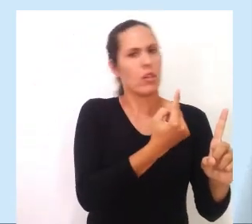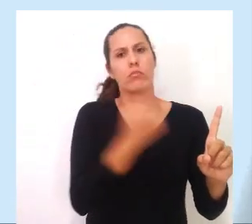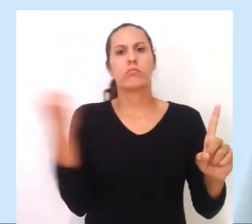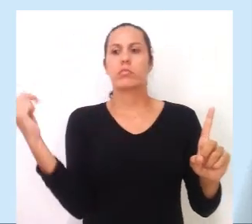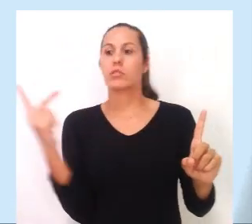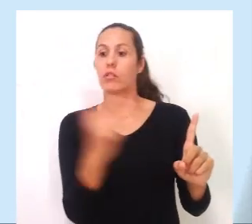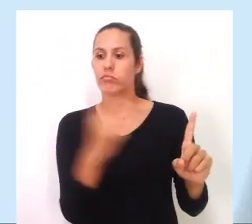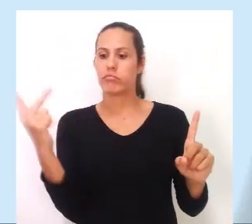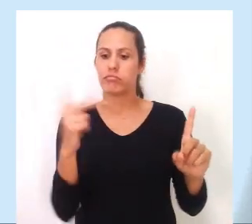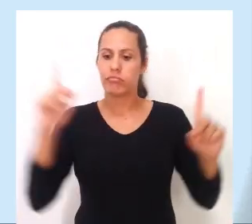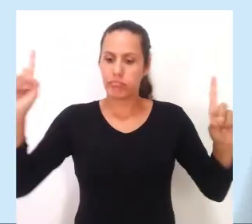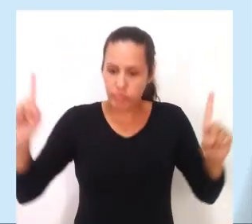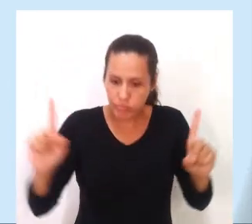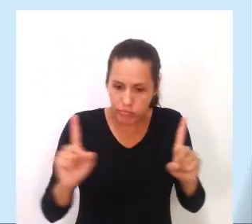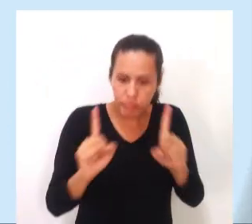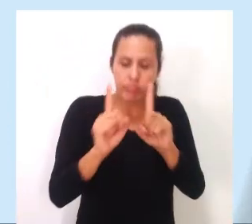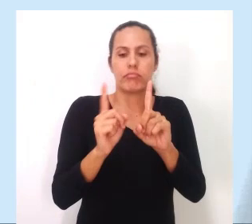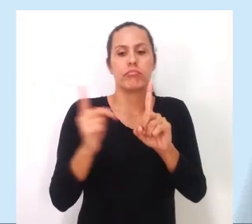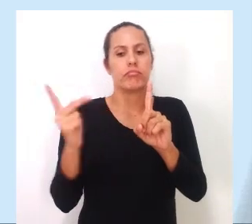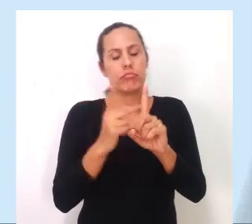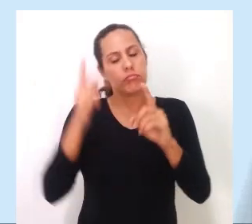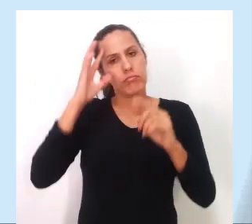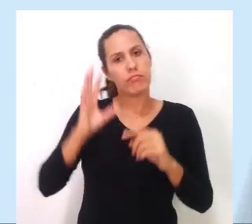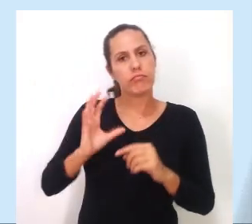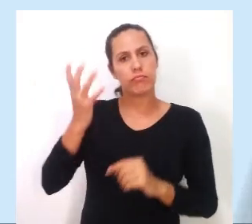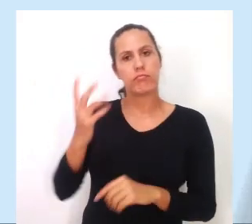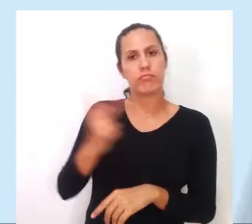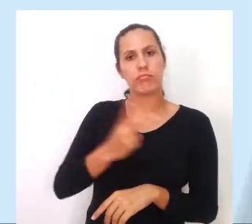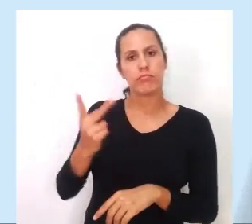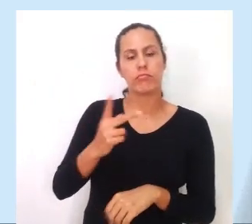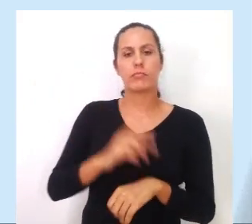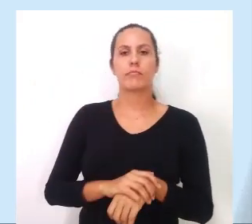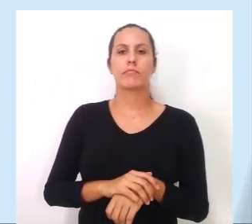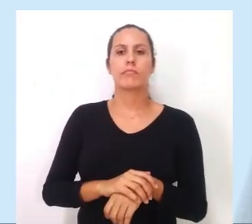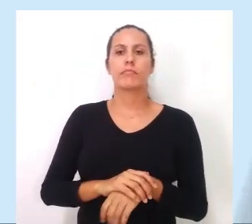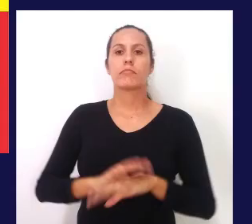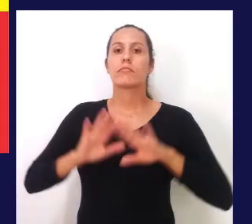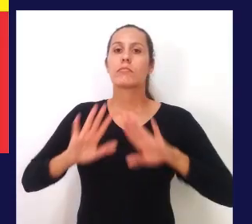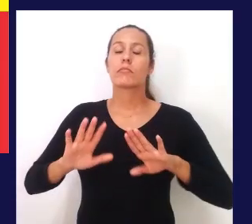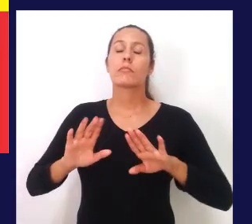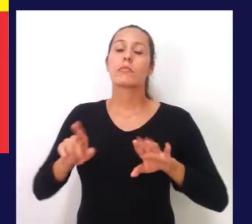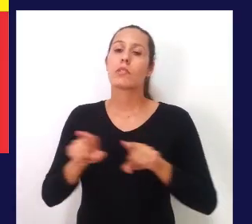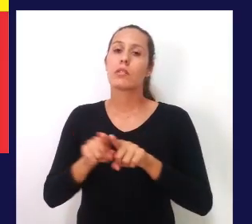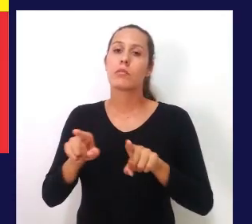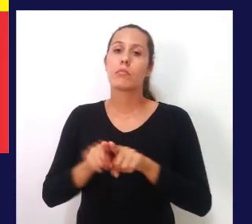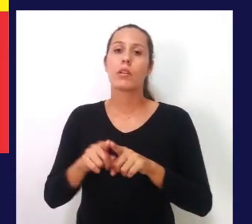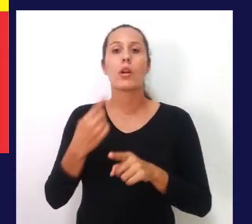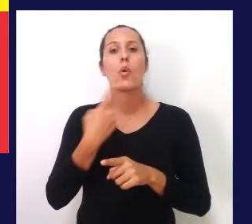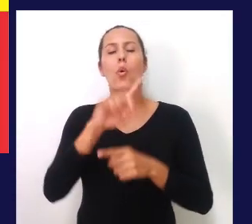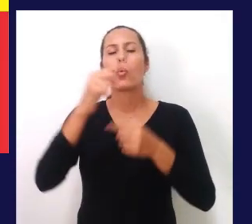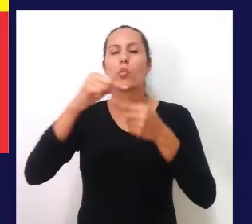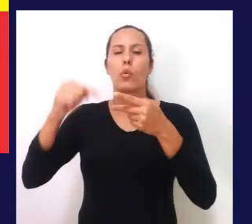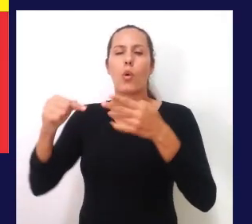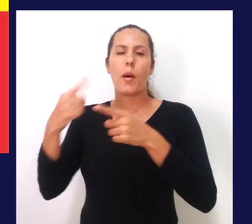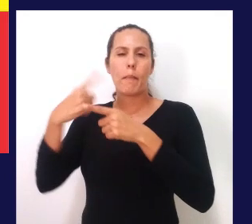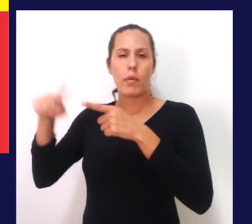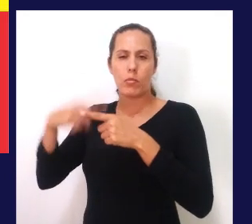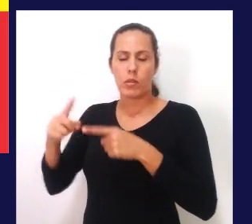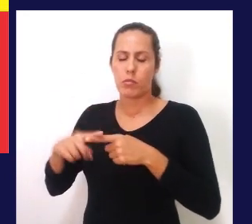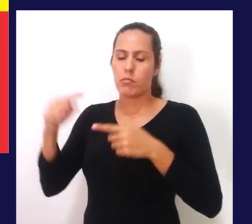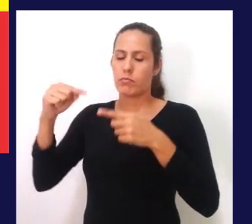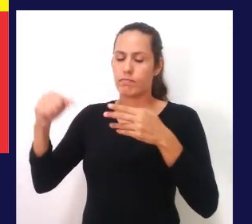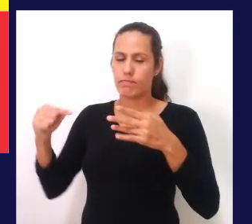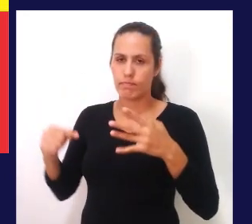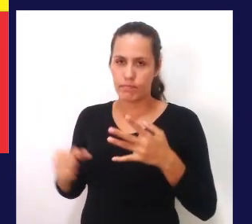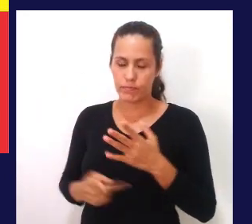dois, então os dois têm que tomar aí as devidas decisões. E daí eu vou falar sobre os fatores que